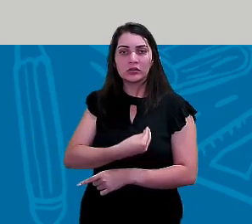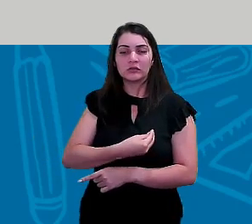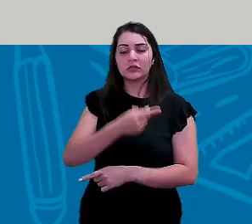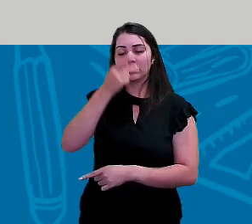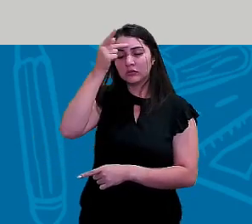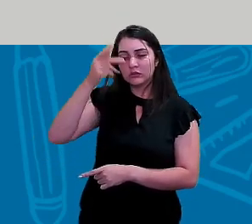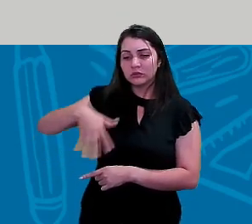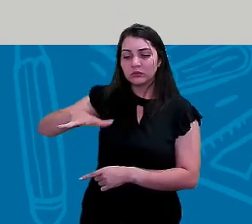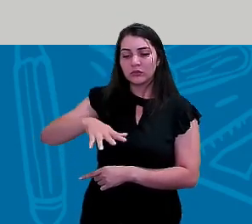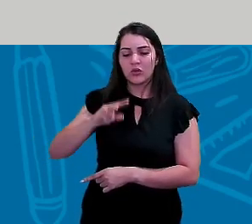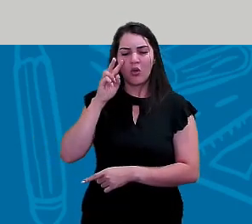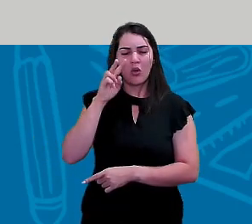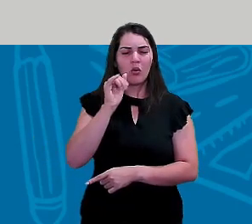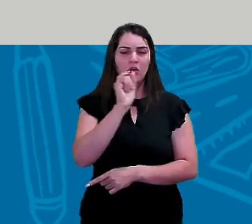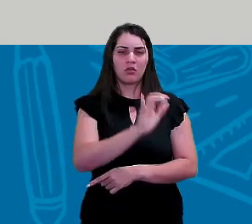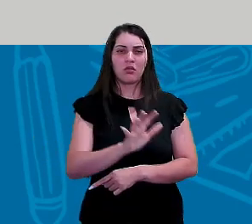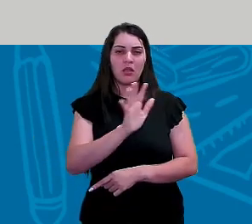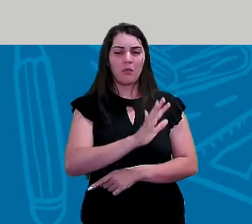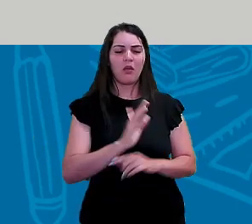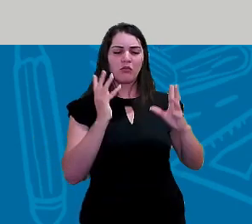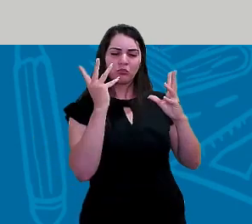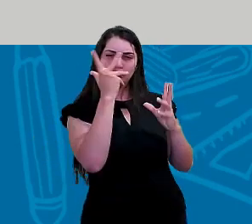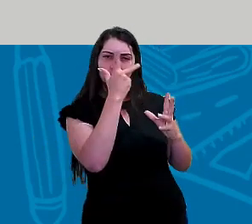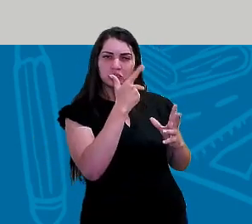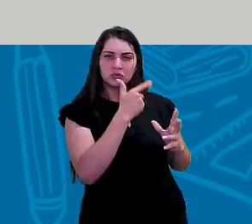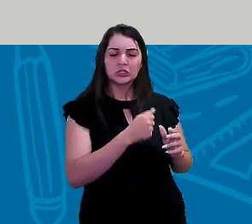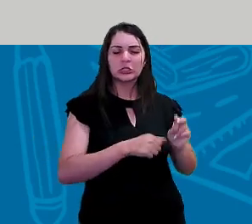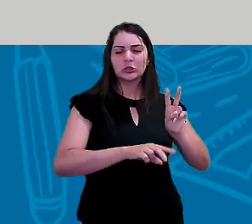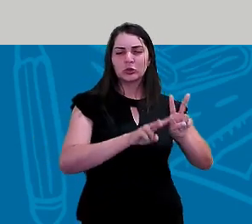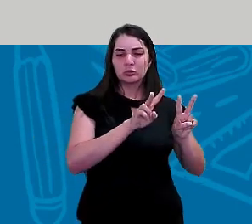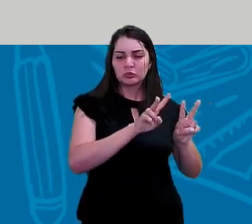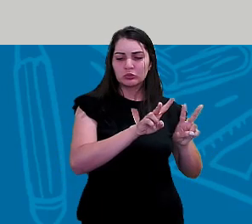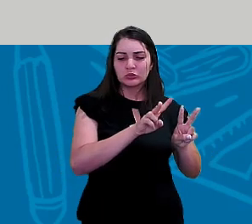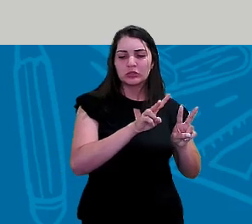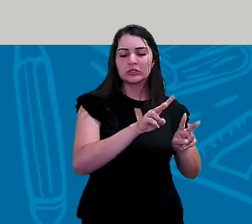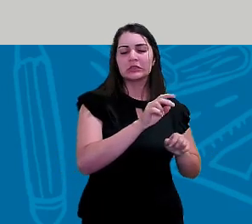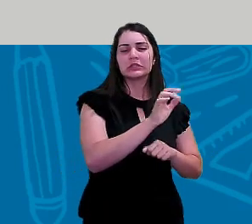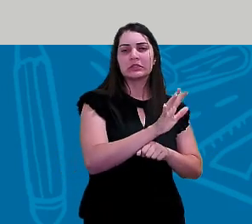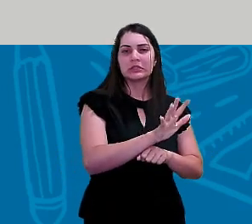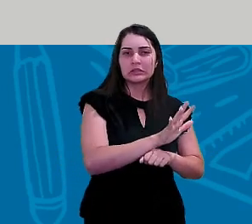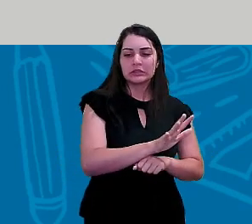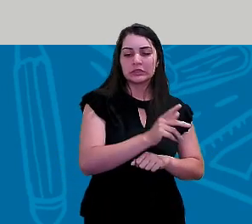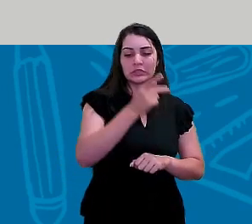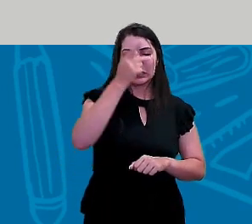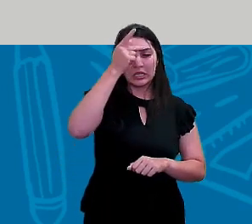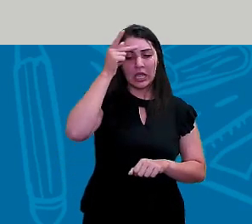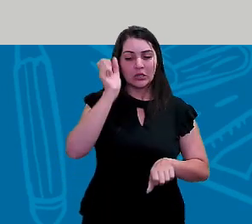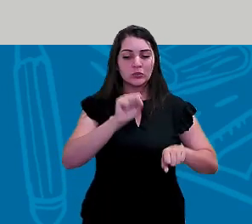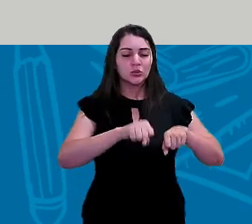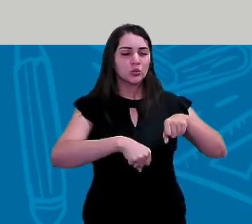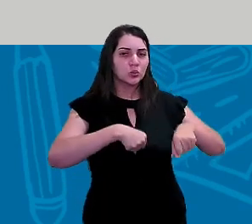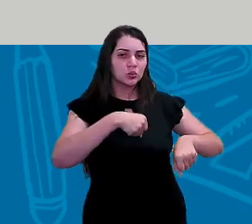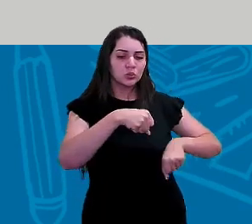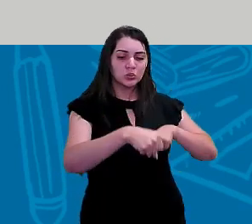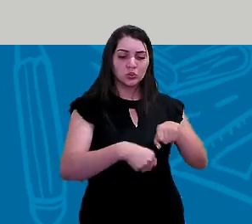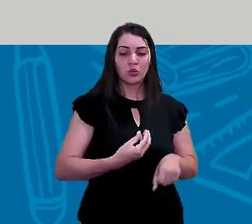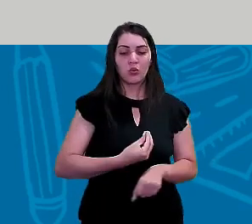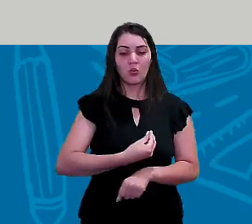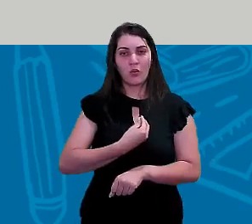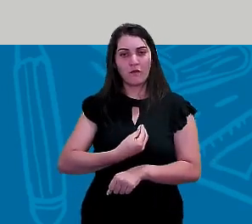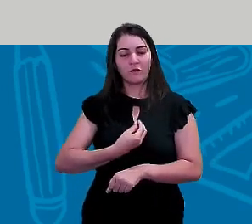nessa imagem, tudo bem bonitinho, bem conservado, com painéis solares, as pessoas até andando mais de bicicleta, uma vida